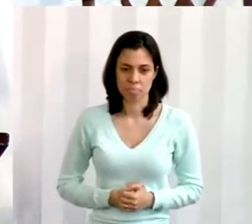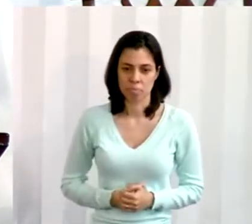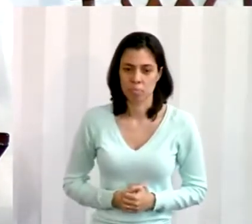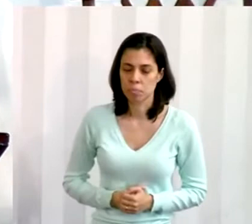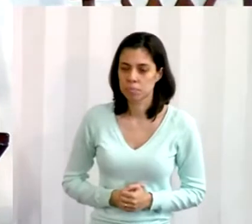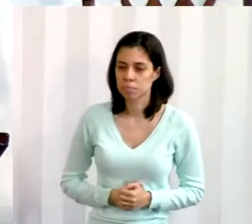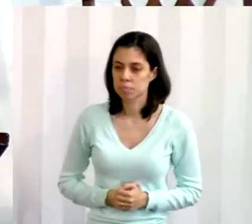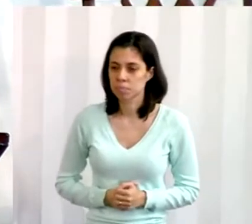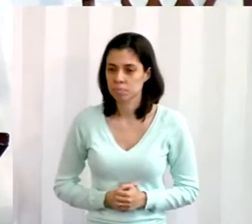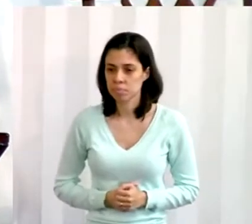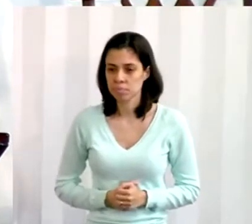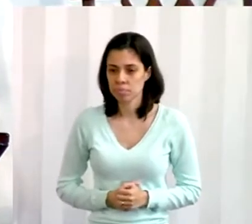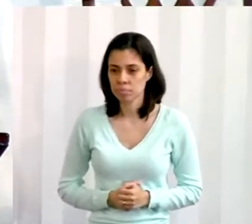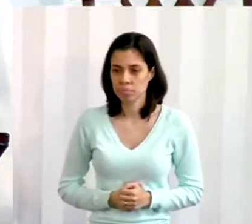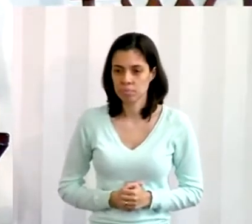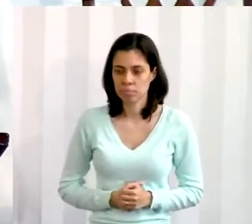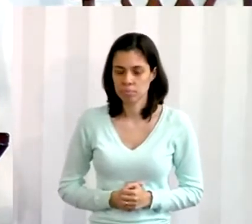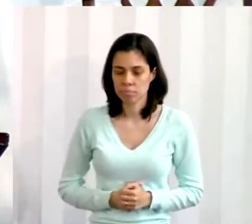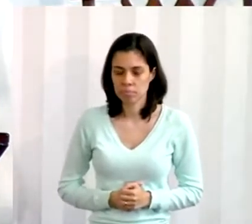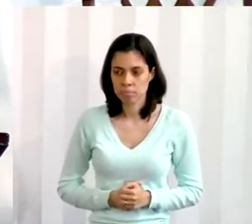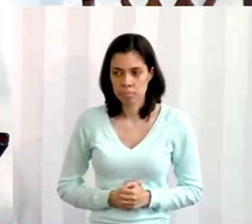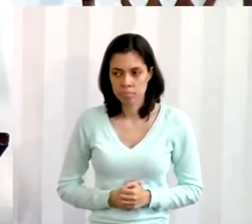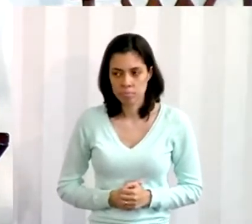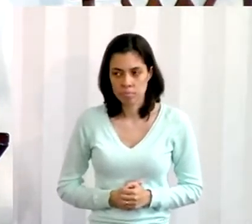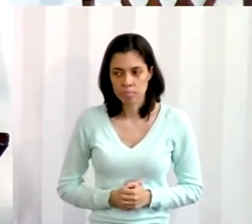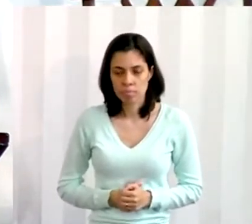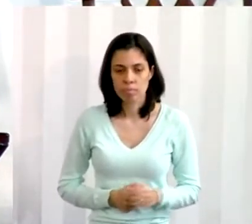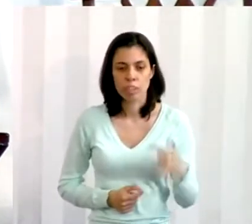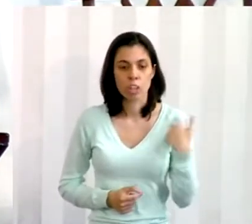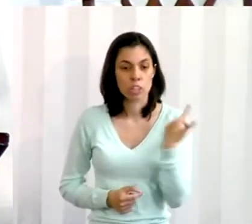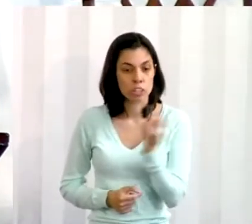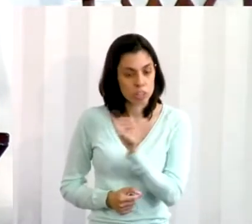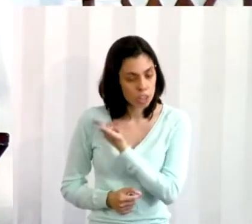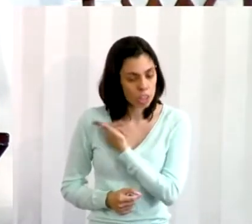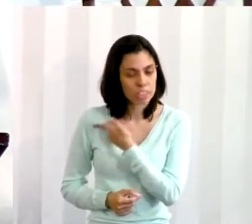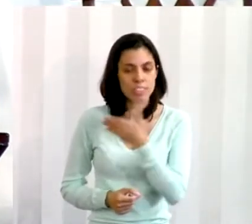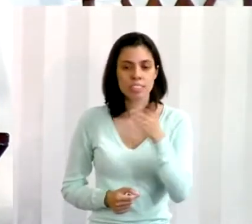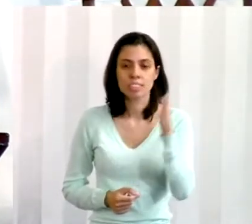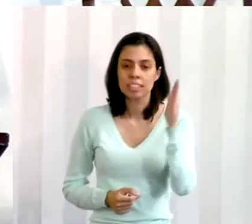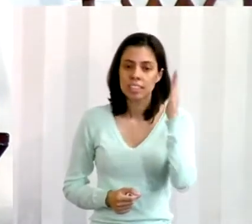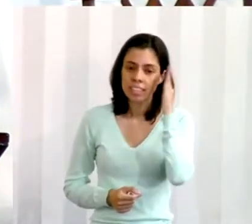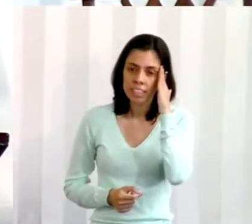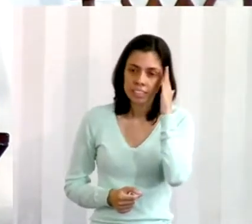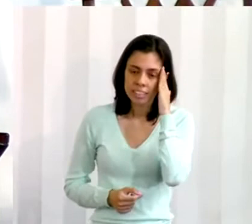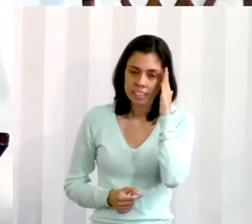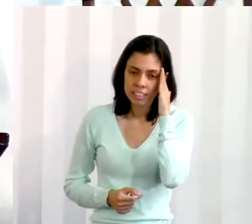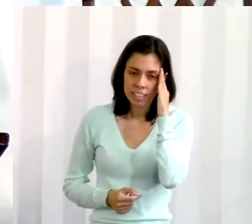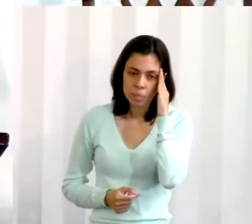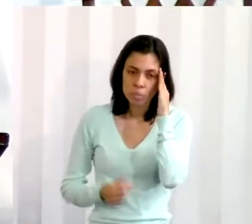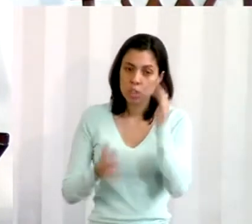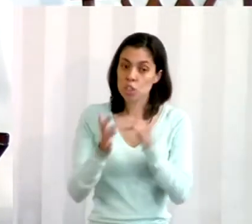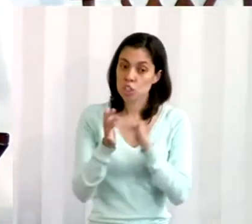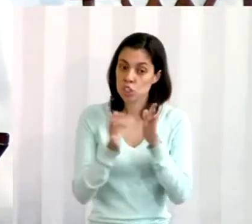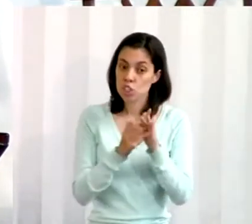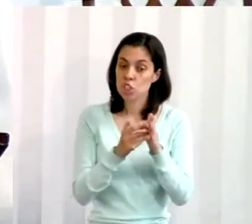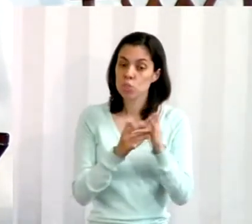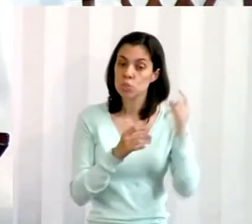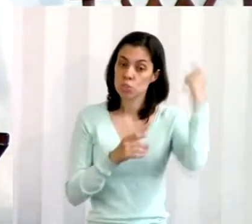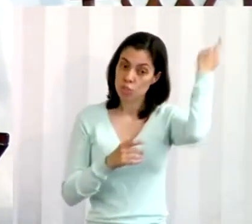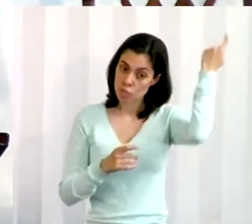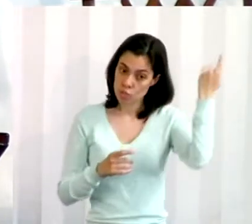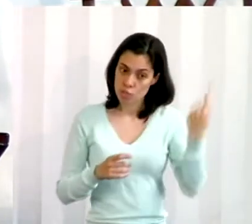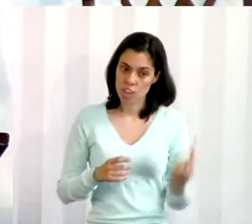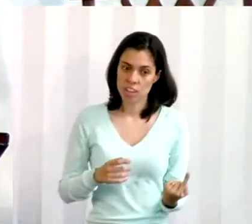ter é o de viver dentro de um aspecto de repetição, quando ele sabe que aquilo que aconteceu lá atrás pode acontecer de